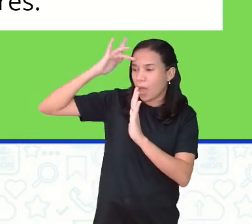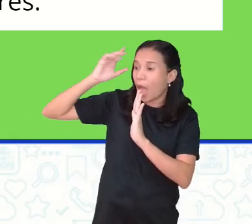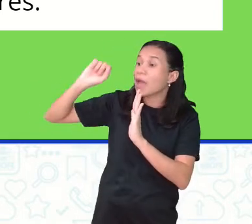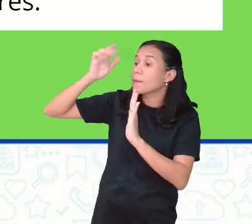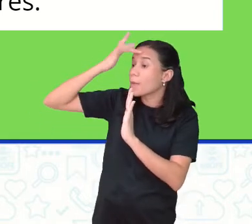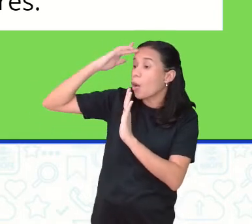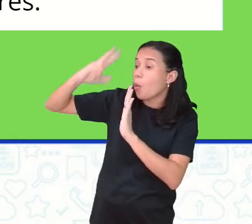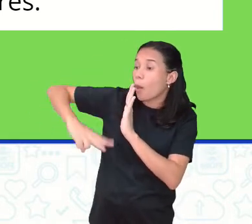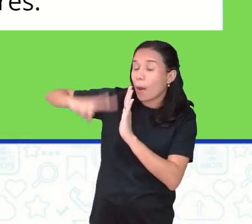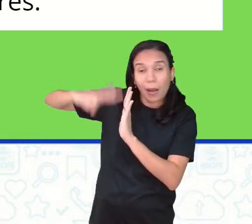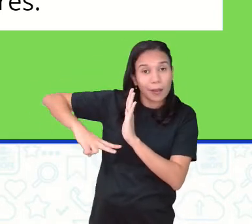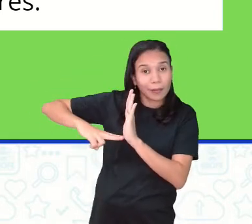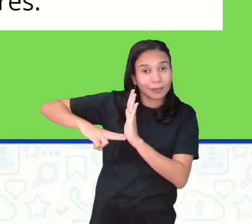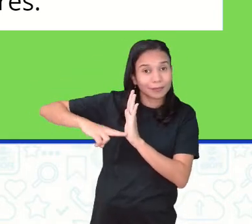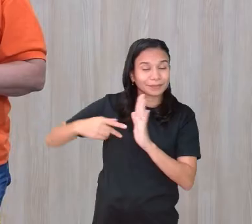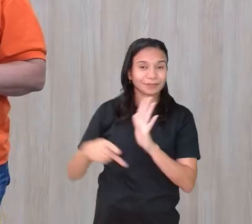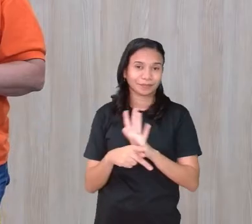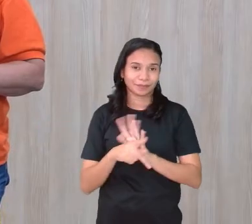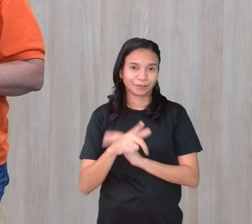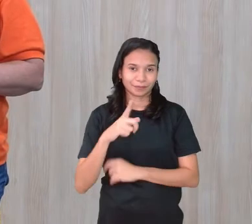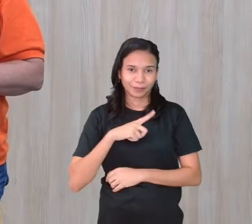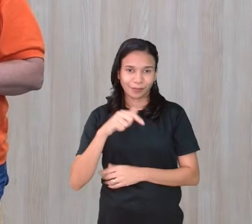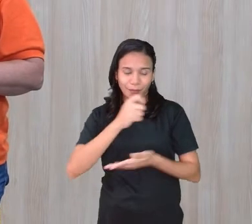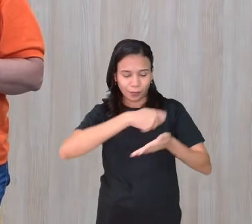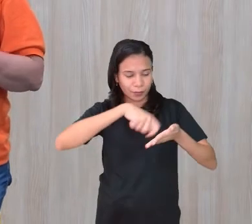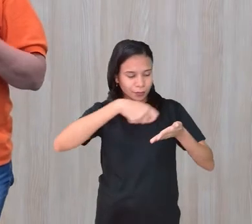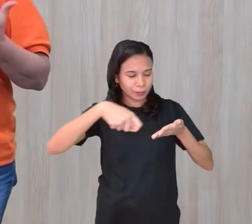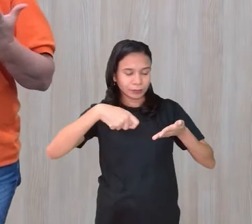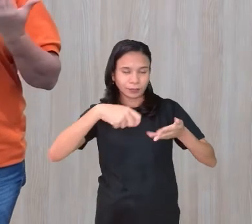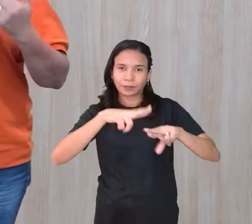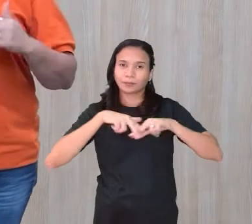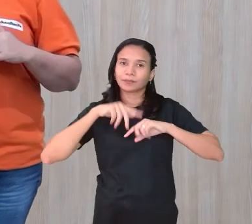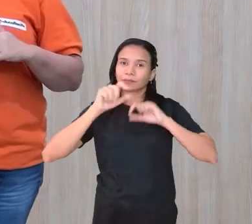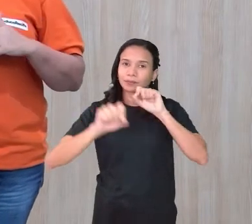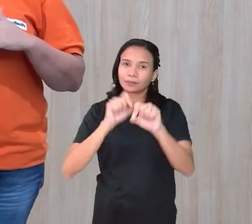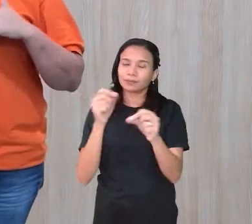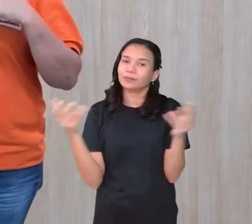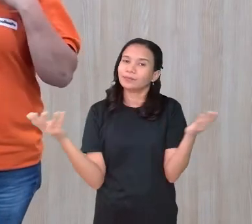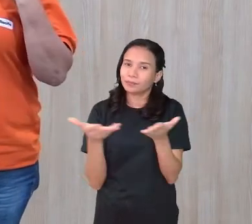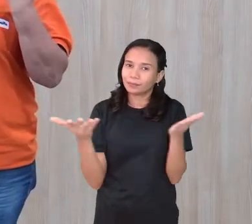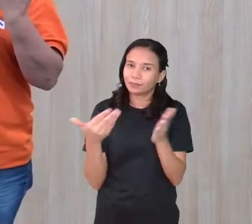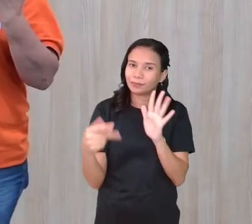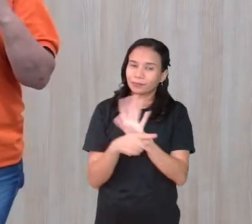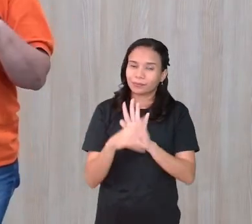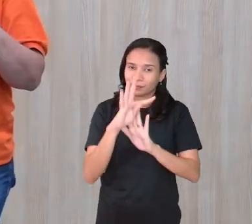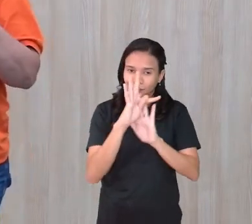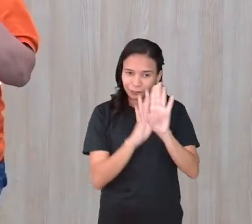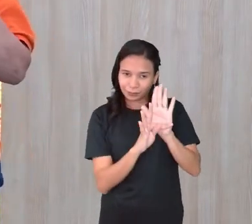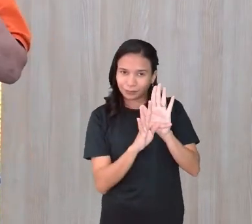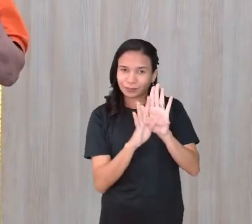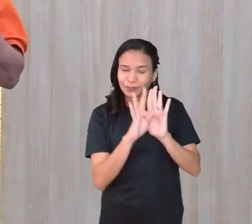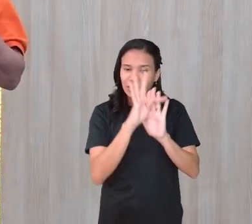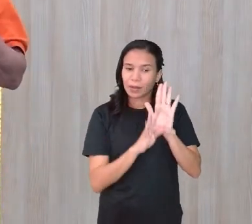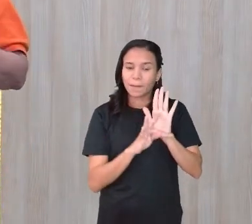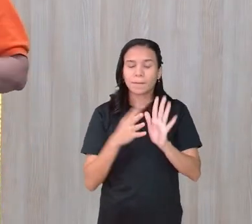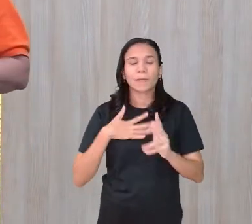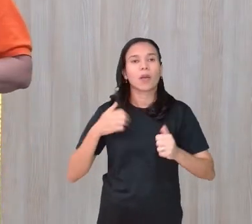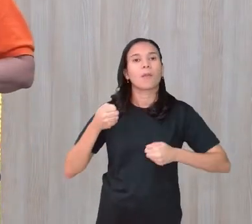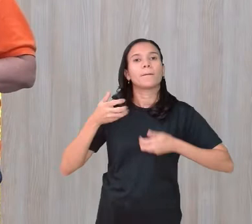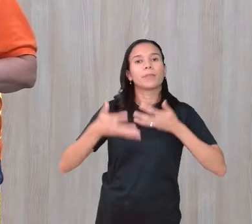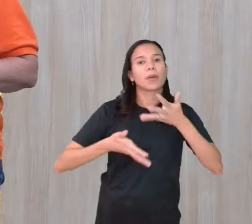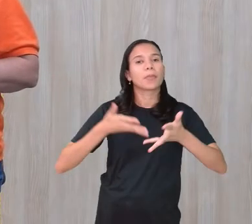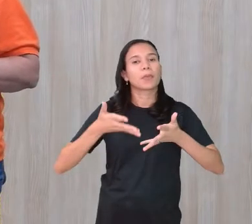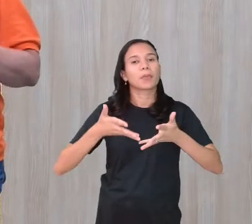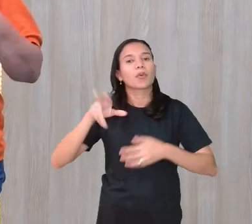Então, quem está lendo o que você fala? E aí? Agora, o meu texto, não é? A minha fala aqui está